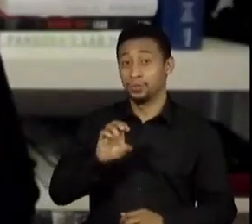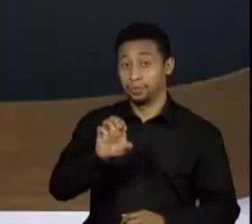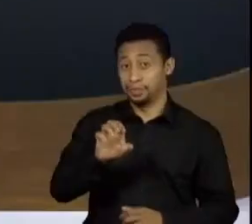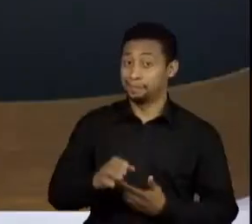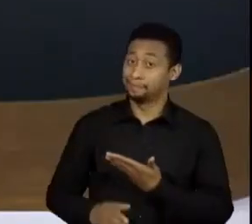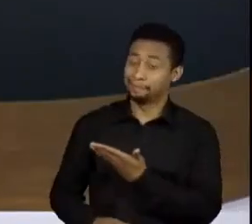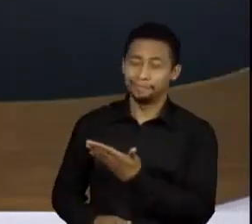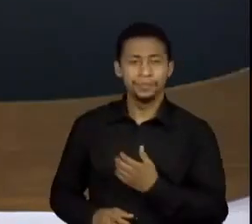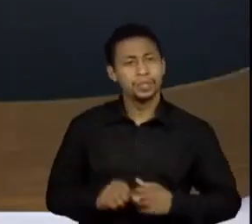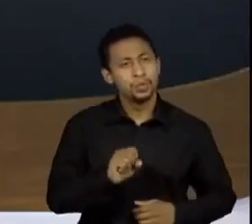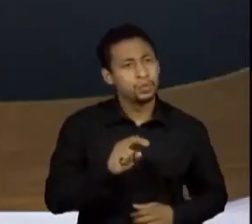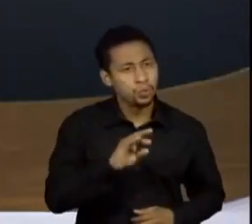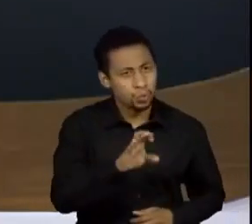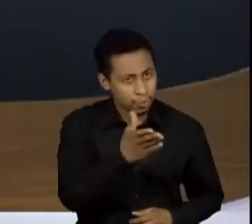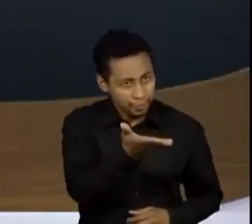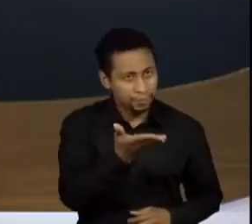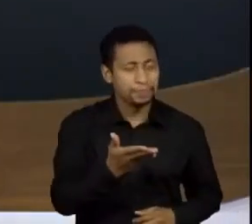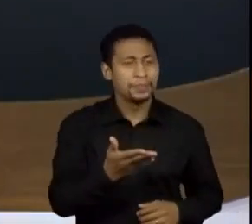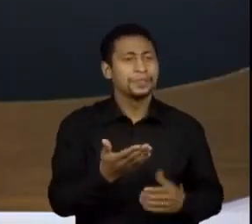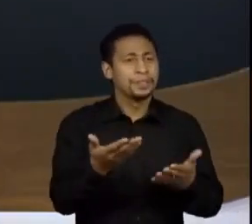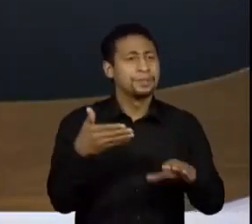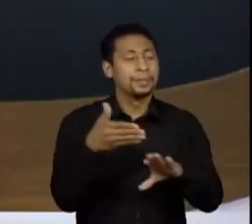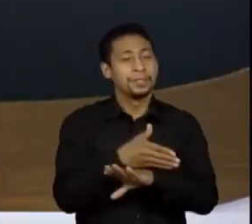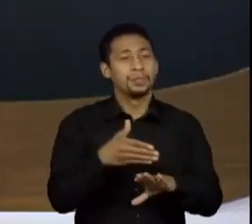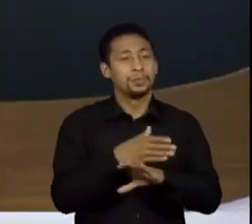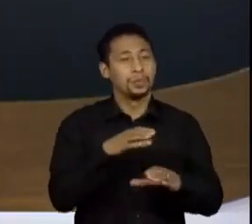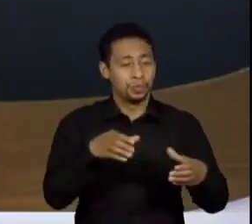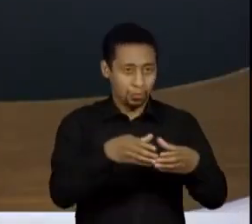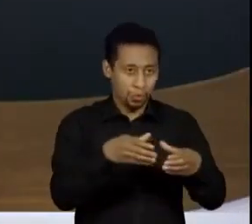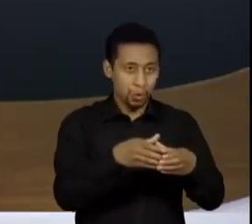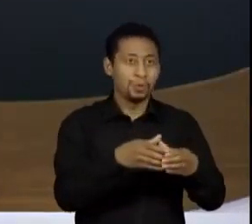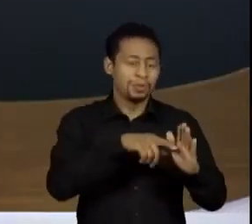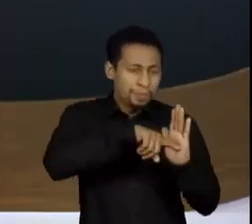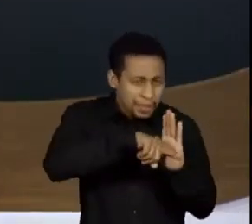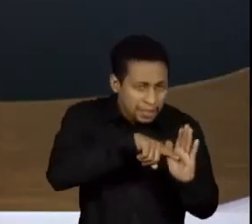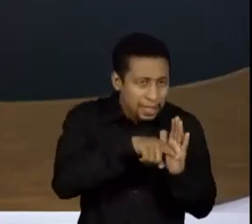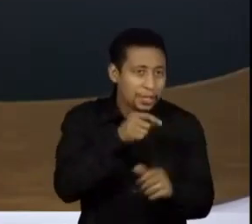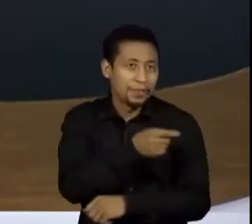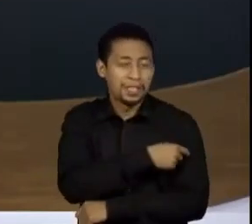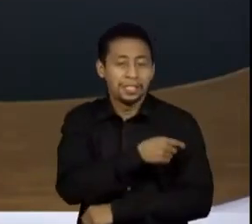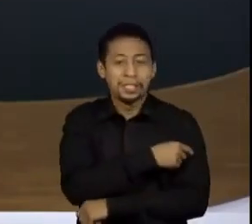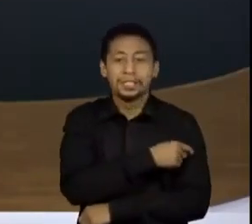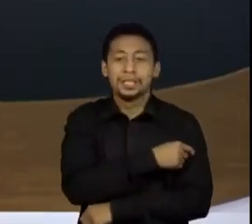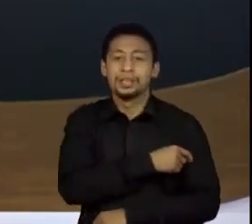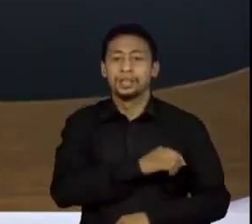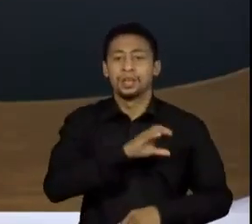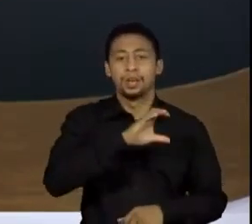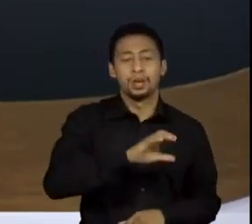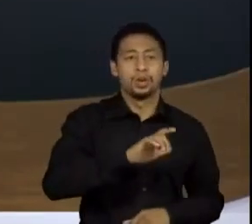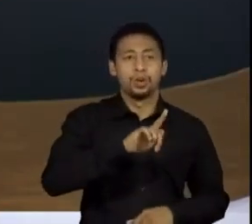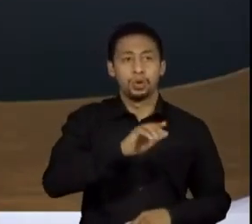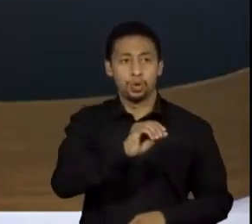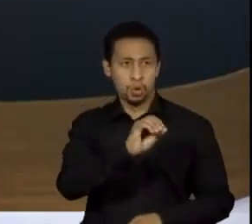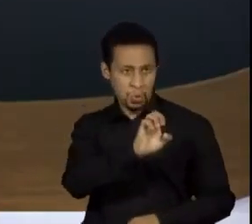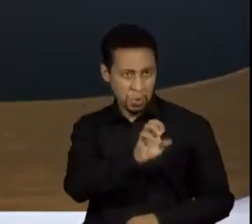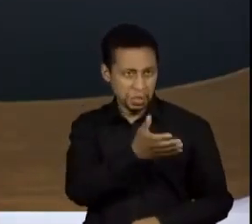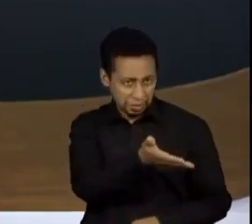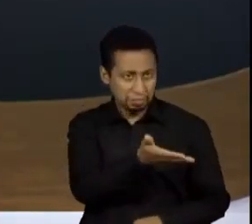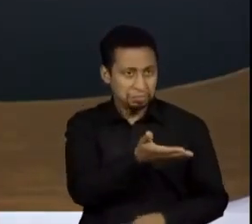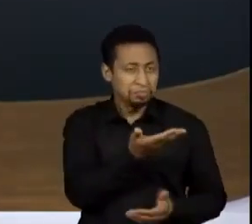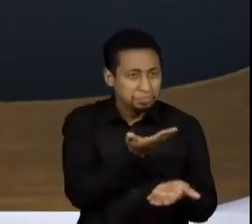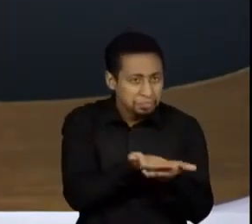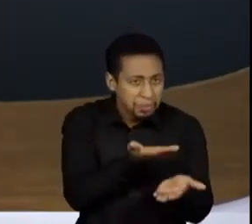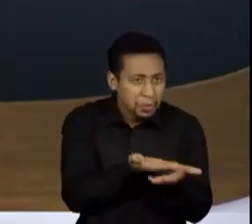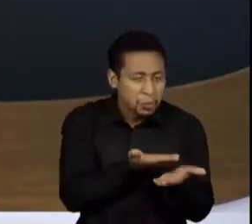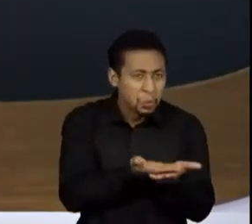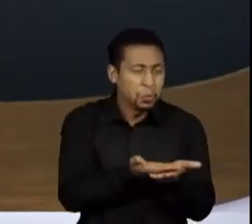Su, você está também no comitê científico da vacina Clover, que já tem aí os estudos em fase bastante adiantada e com uma